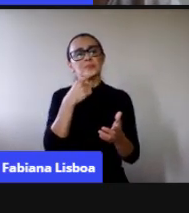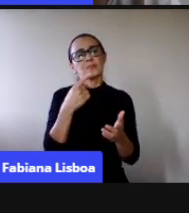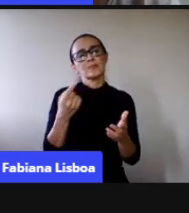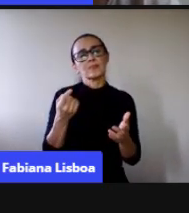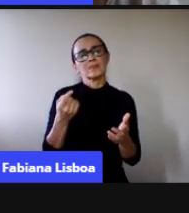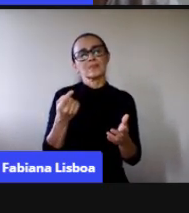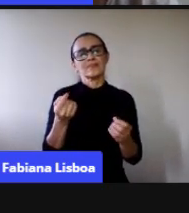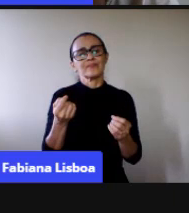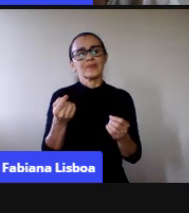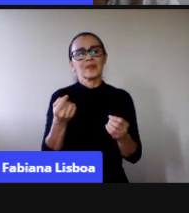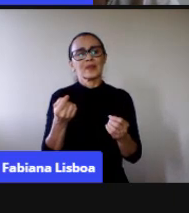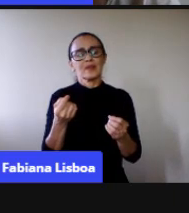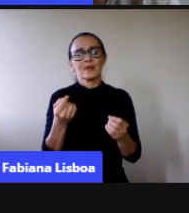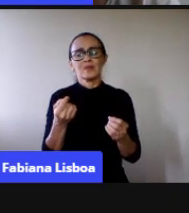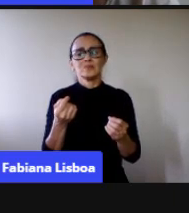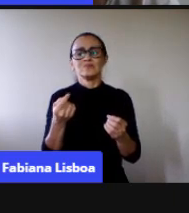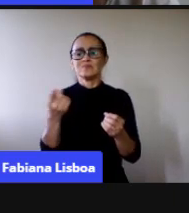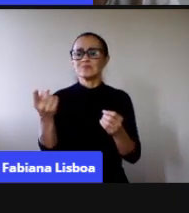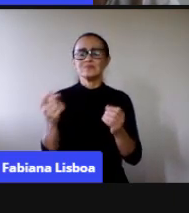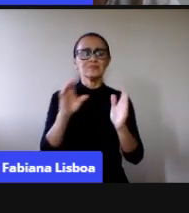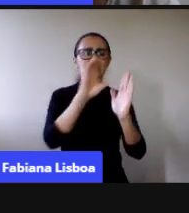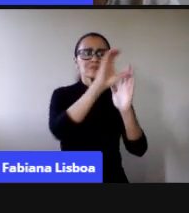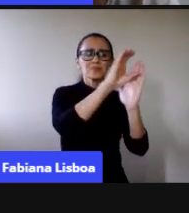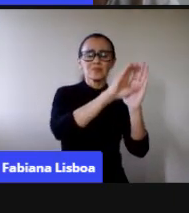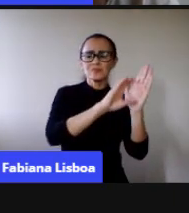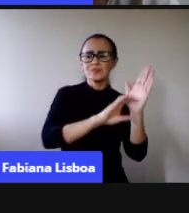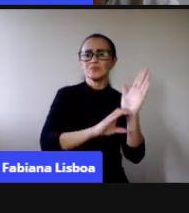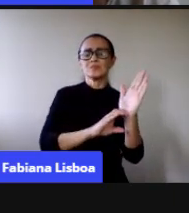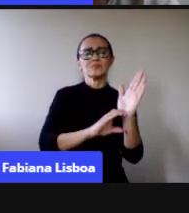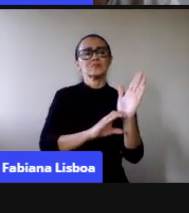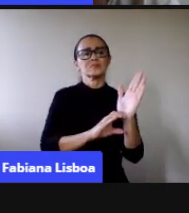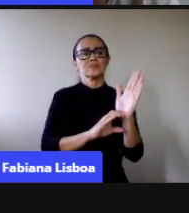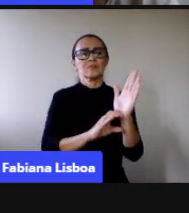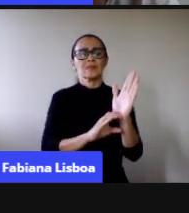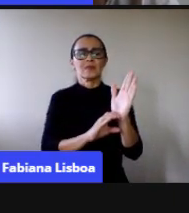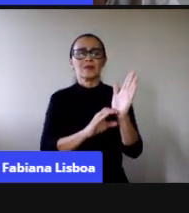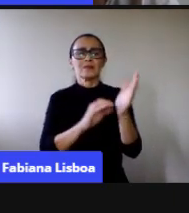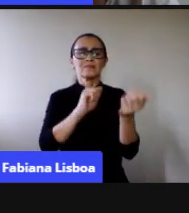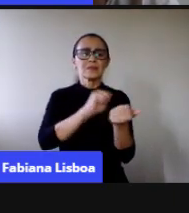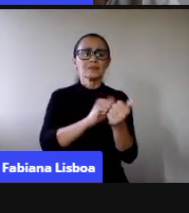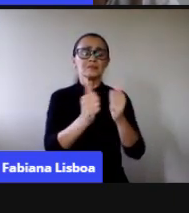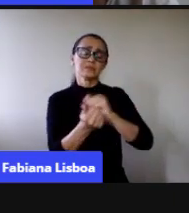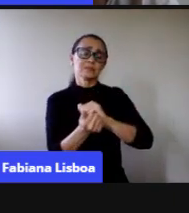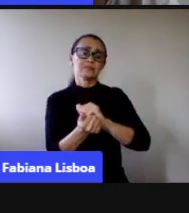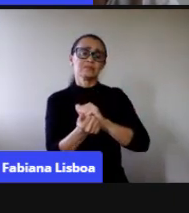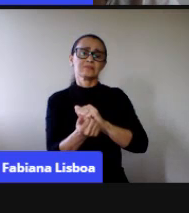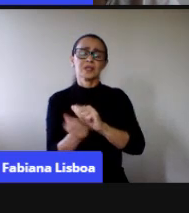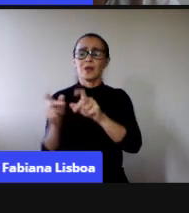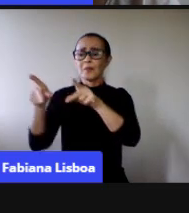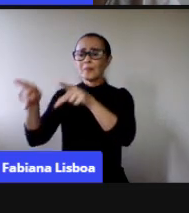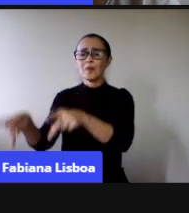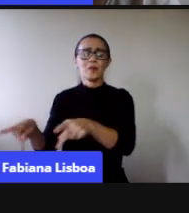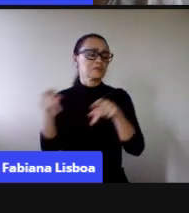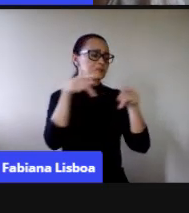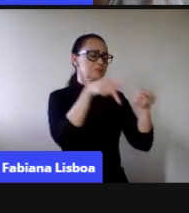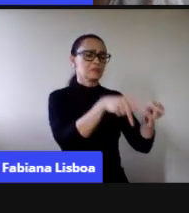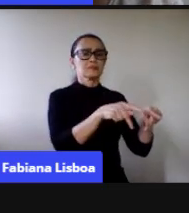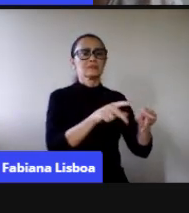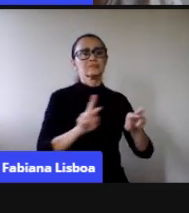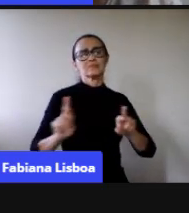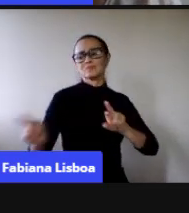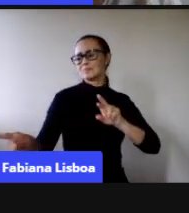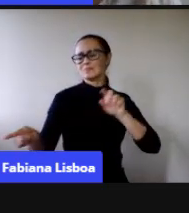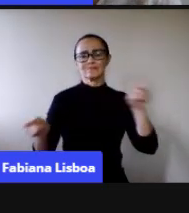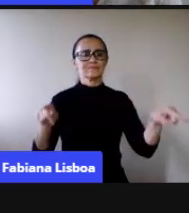tentar pegar o mesmo conteúdo e adaptar um para o outro, né? Porque são povos e histórias muito distintas. Né?